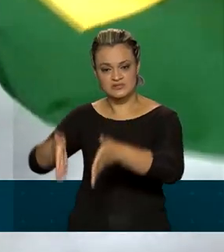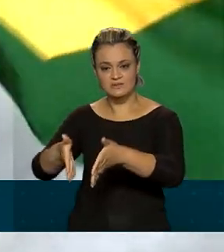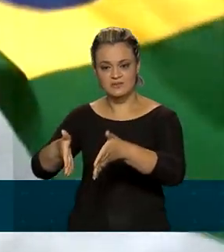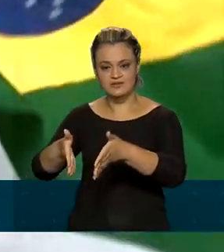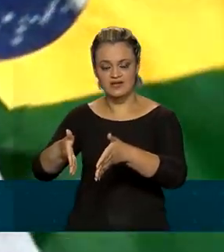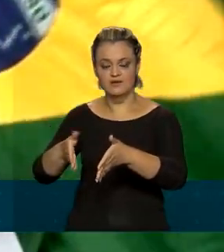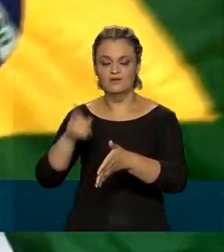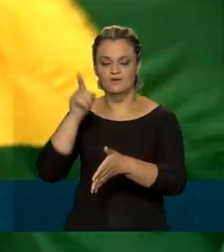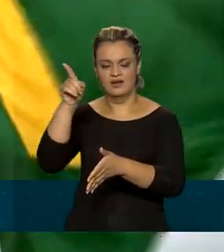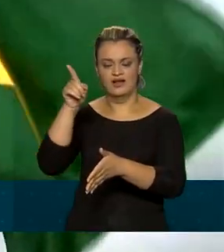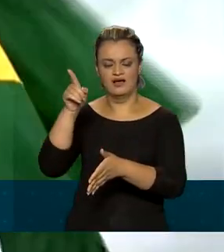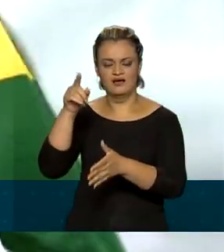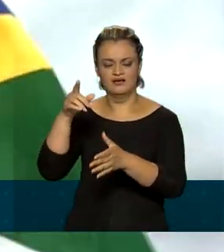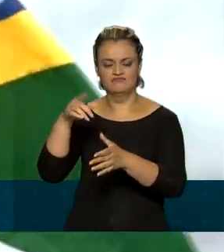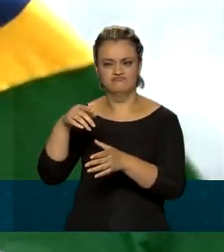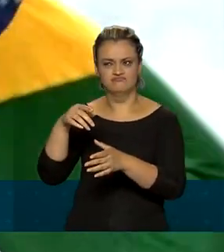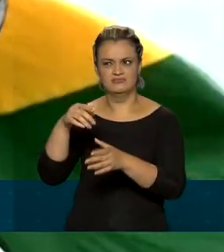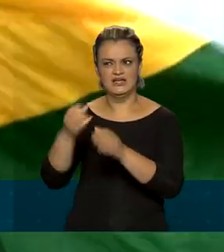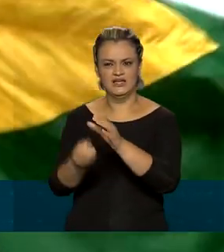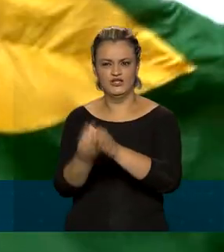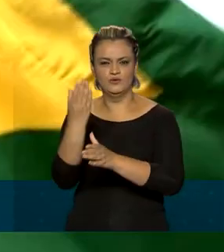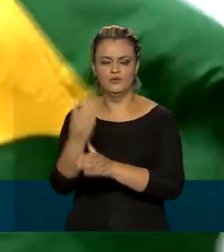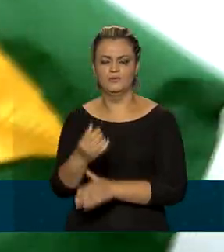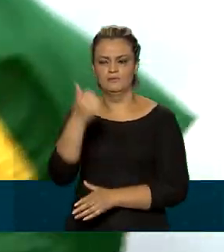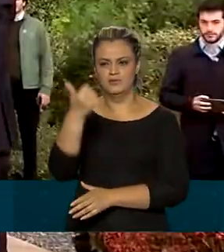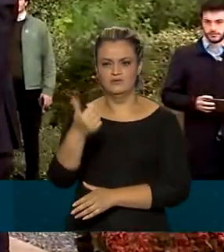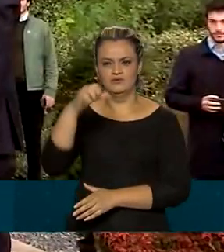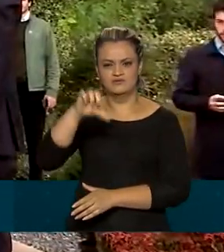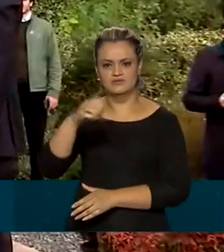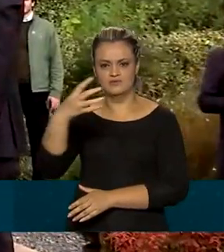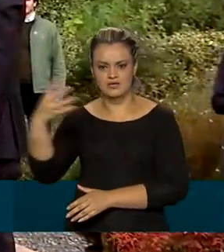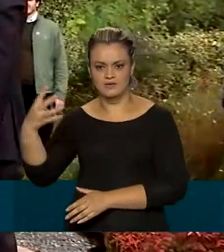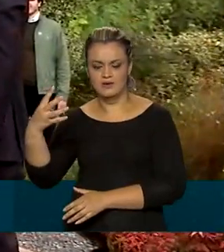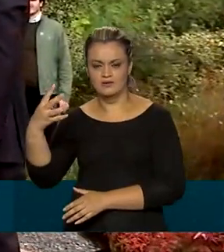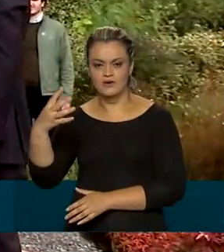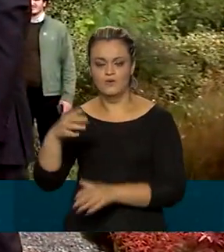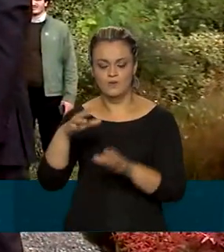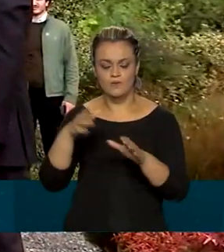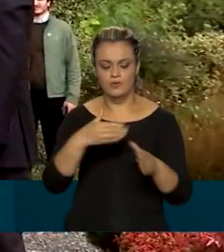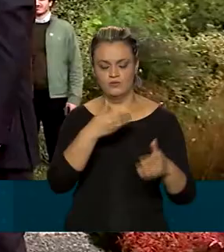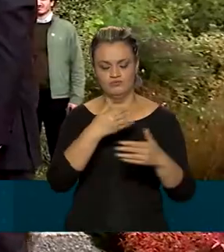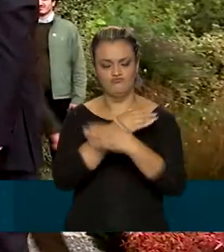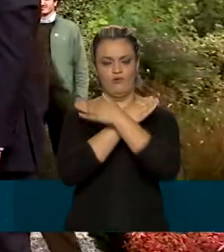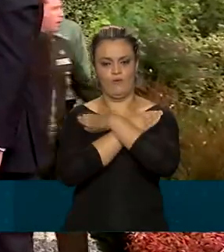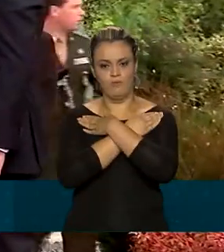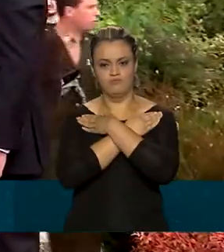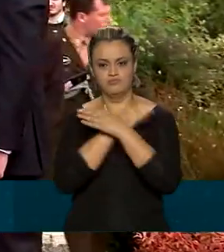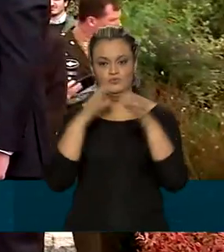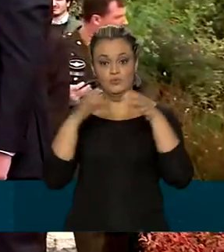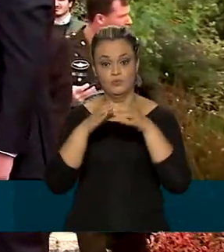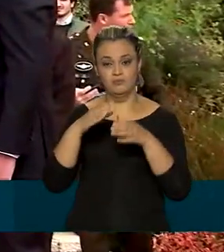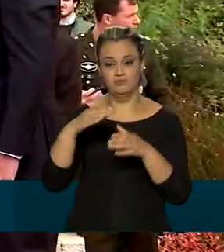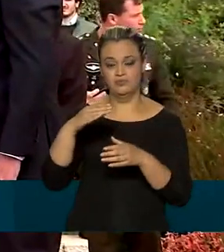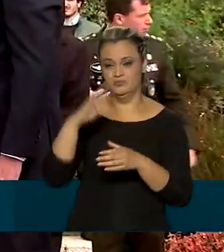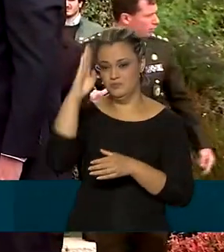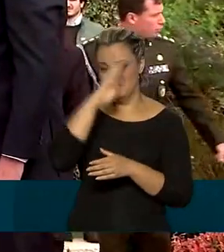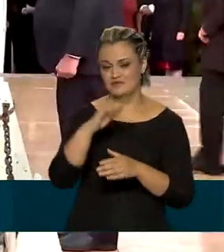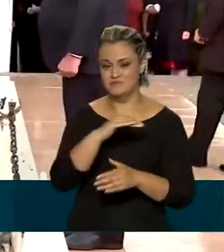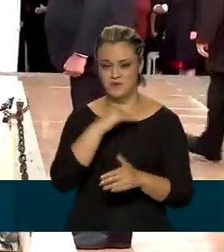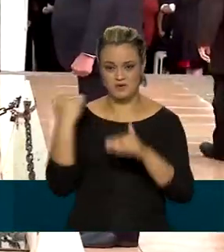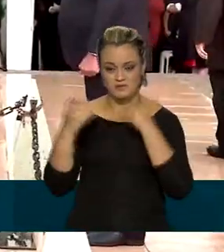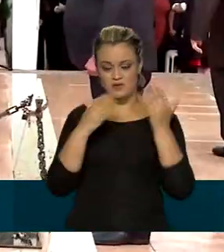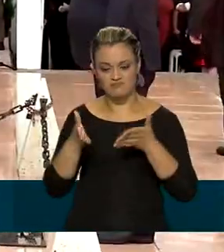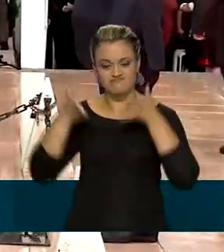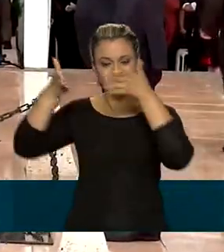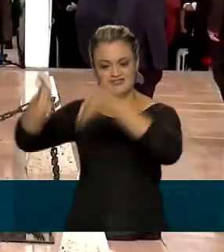brasileiro de pistoia foi criado em 1944 quando os primeiros corpos de militares brasileiros mortos em Ação